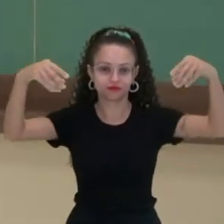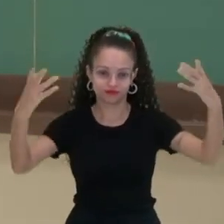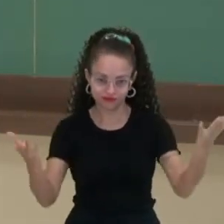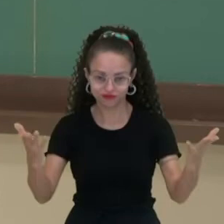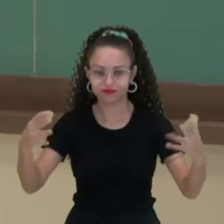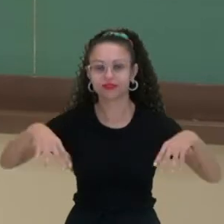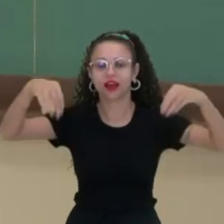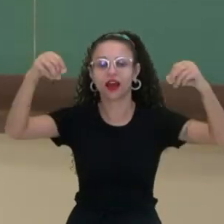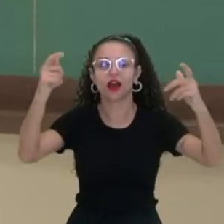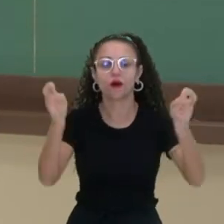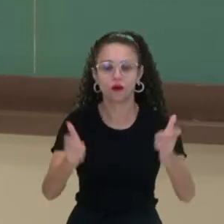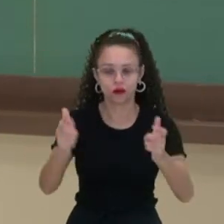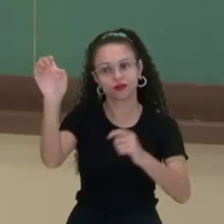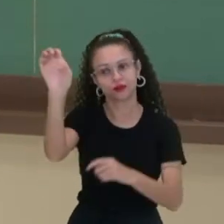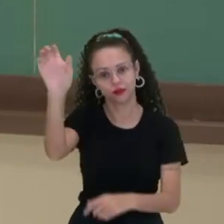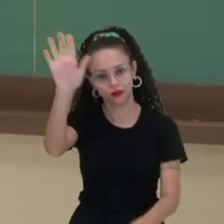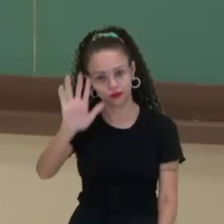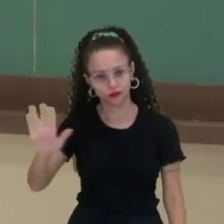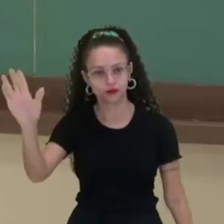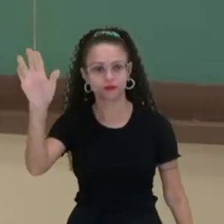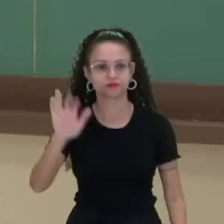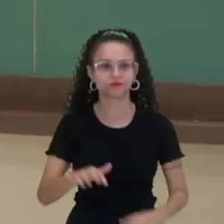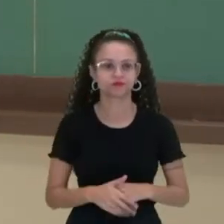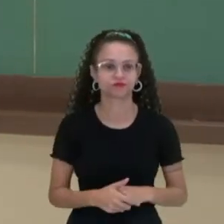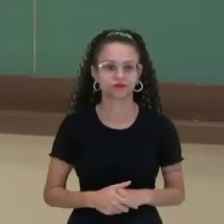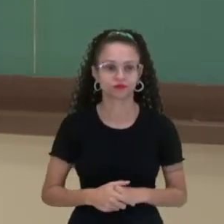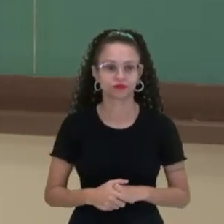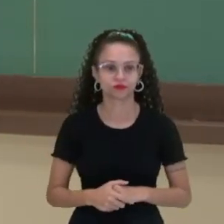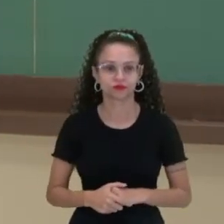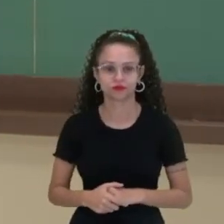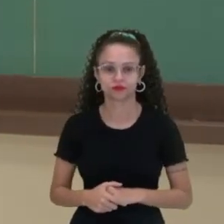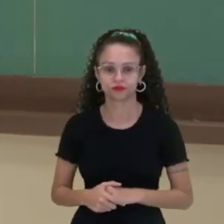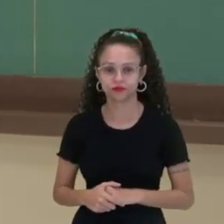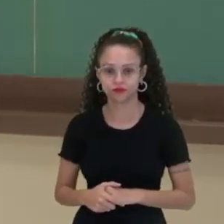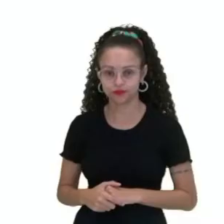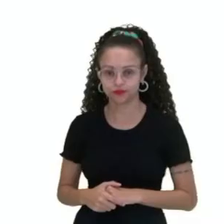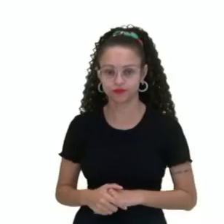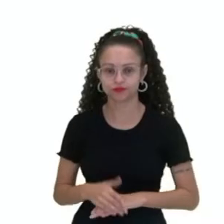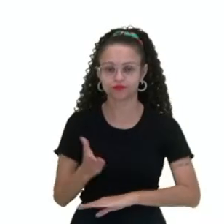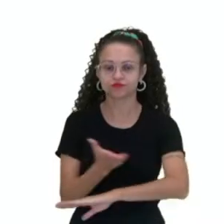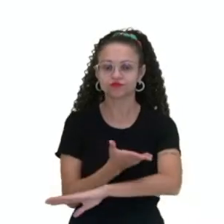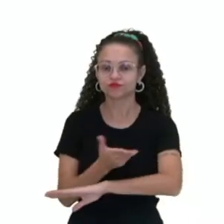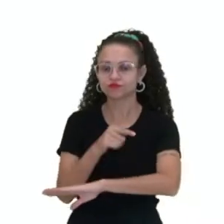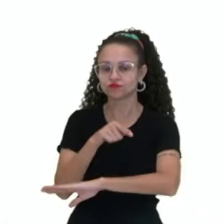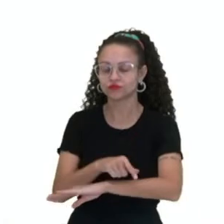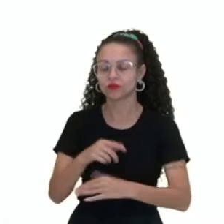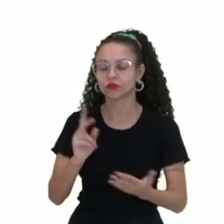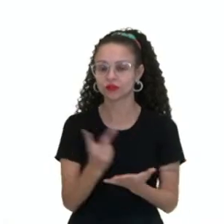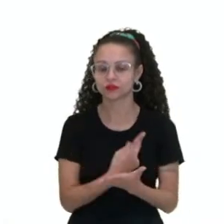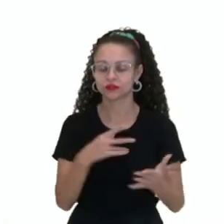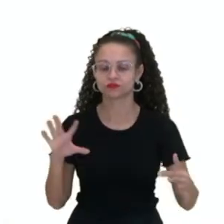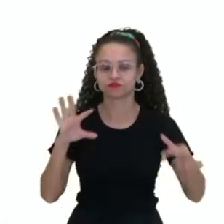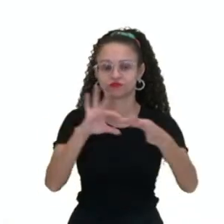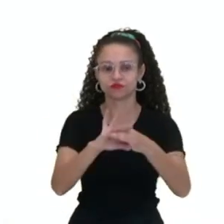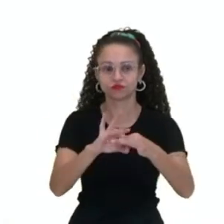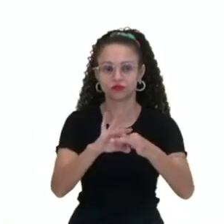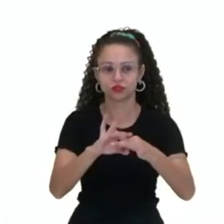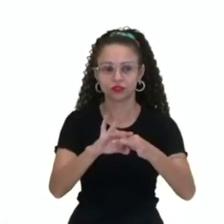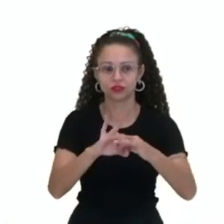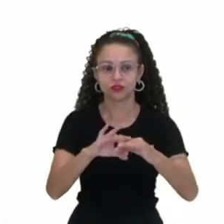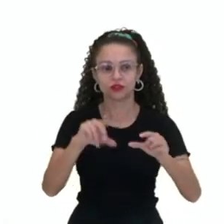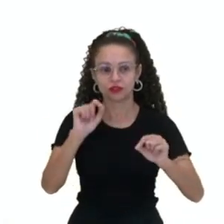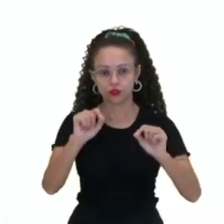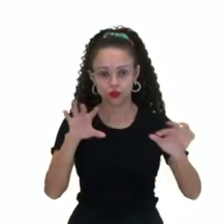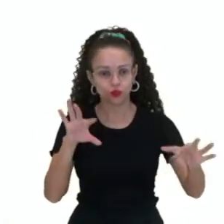estão aonde? Estão na Europa. A Idade Moderna, os acontecimentos estão ligados aqui, apesar da queda de Constantinopla,